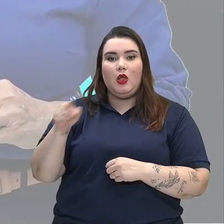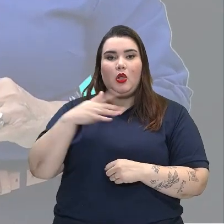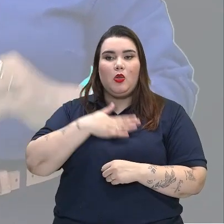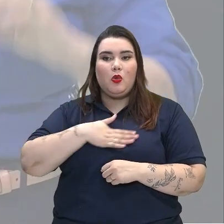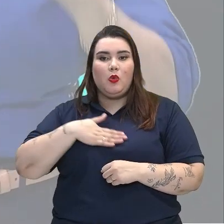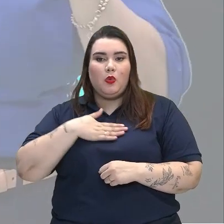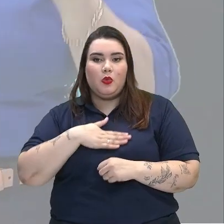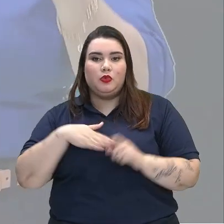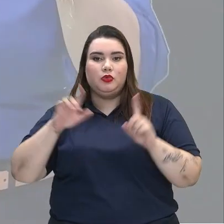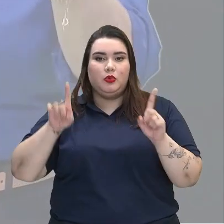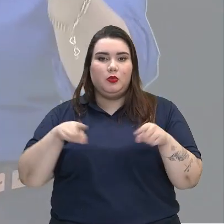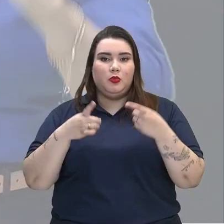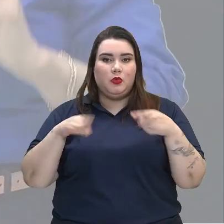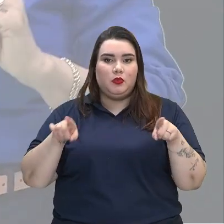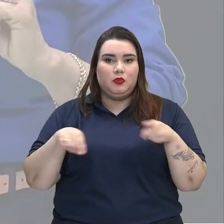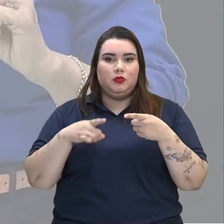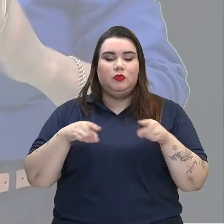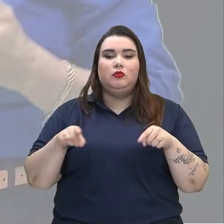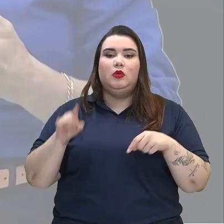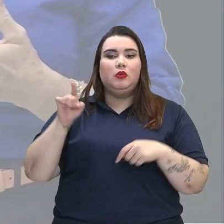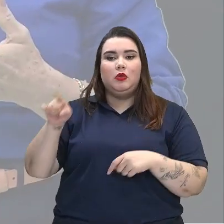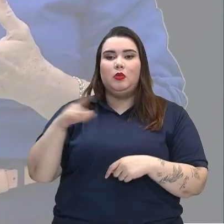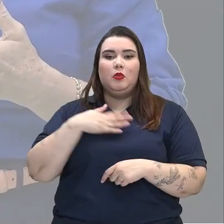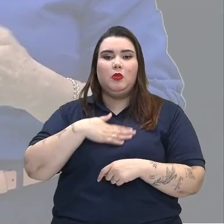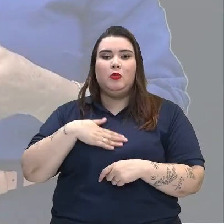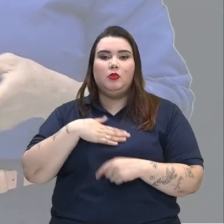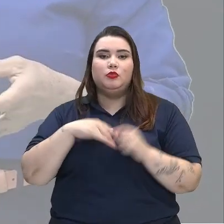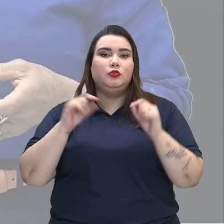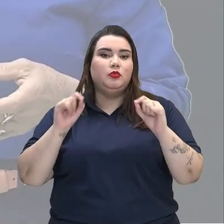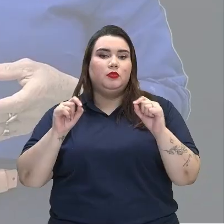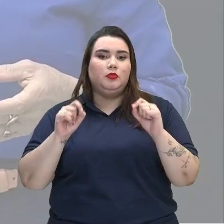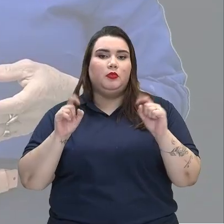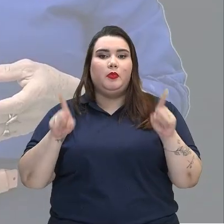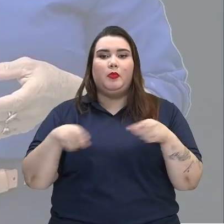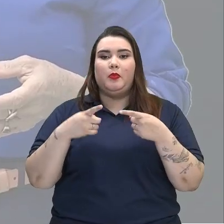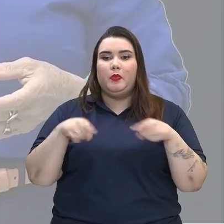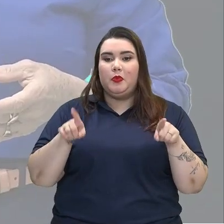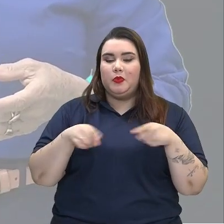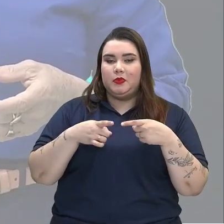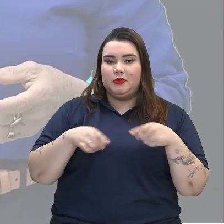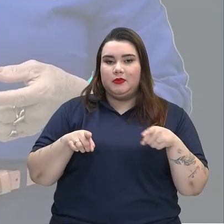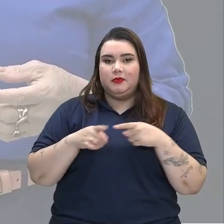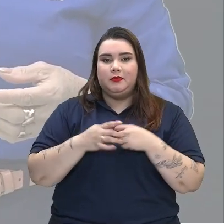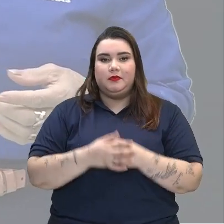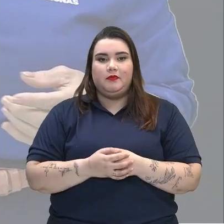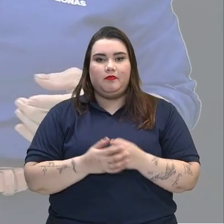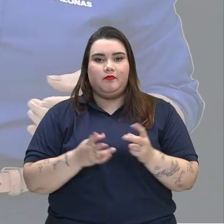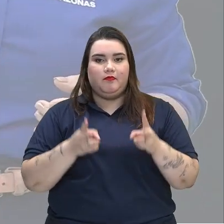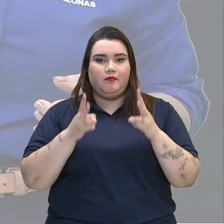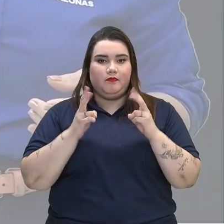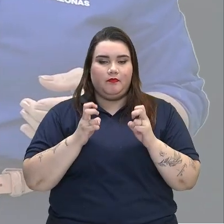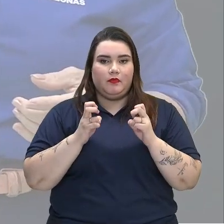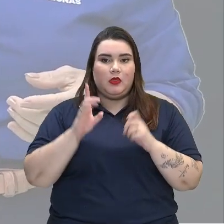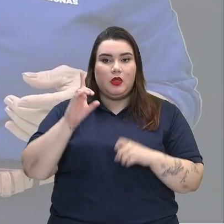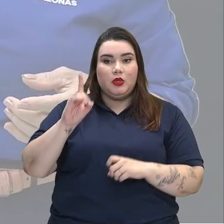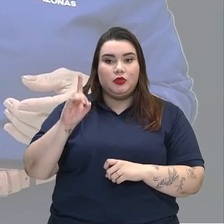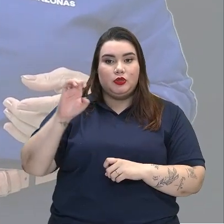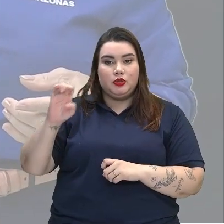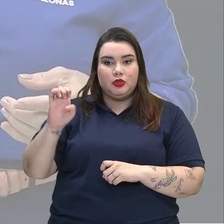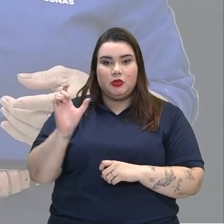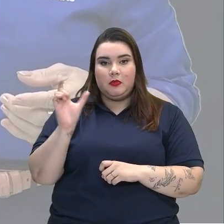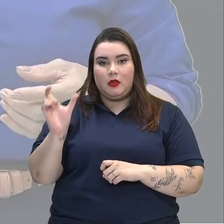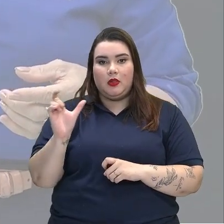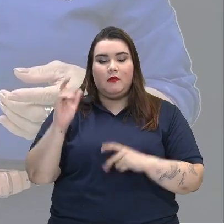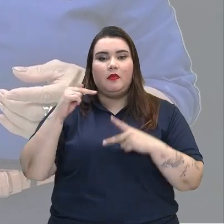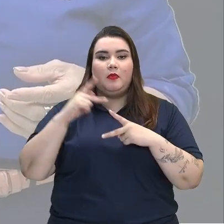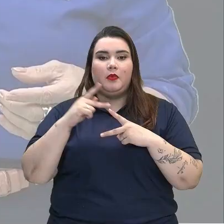de música. Gente, ele gosta. Gosta de quê? De música. Observe que de é